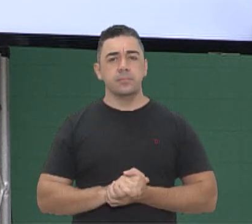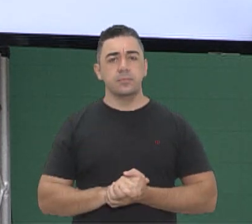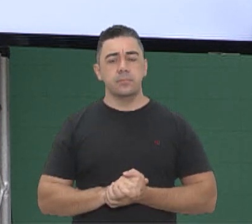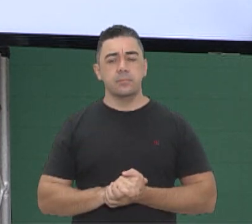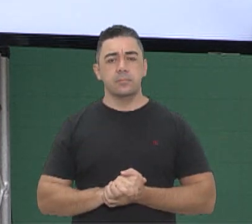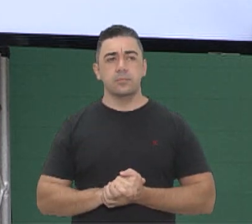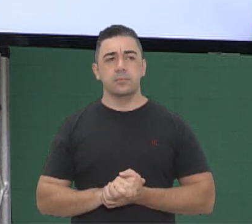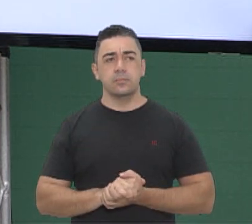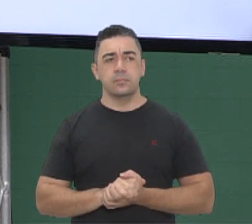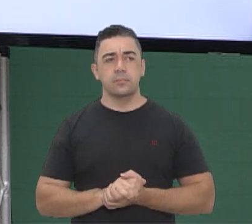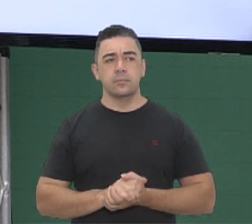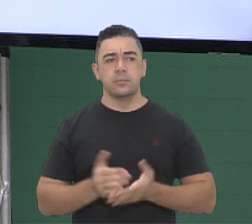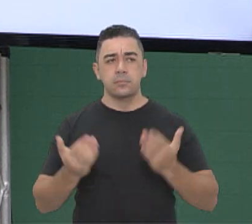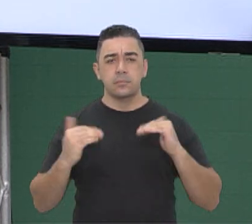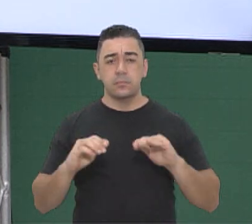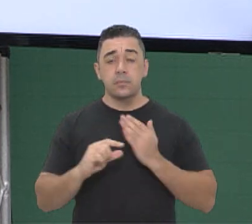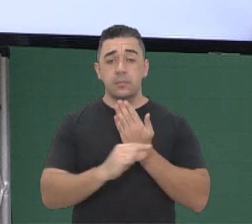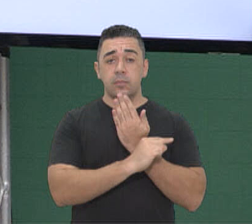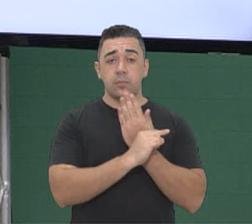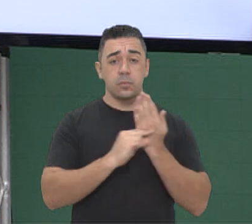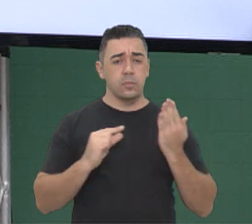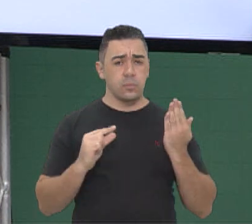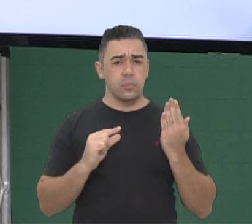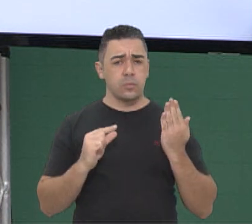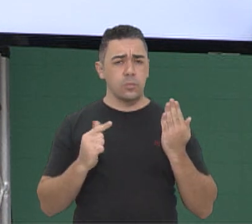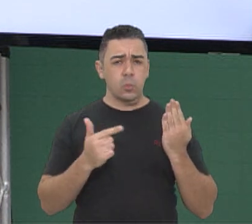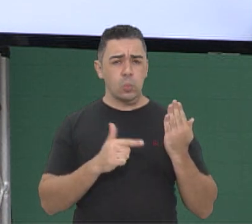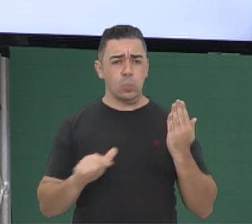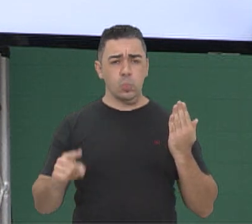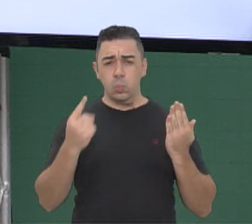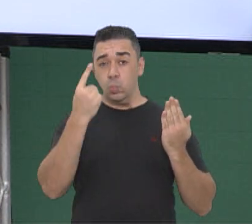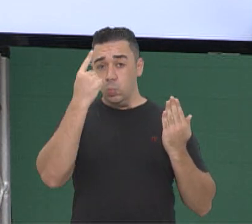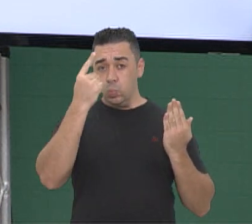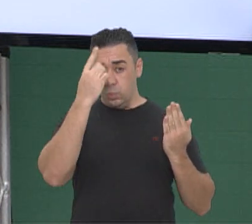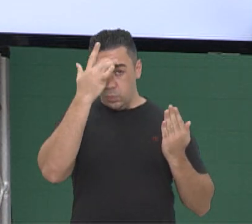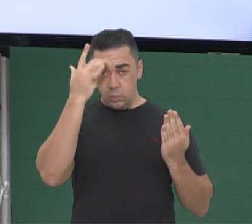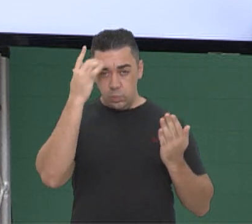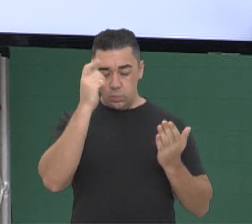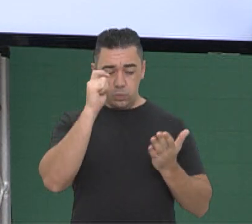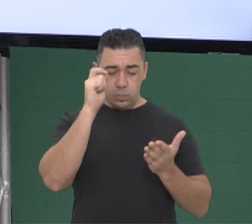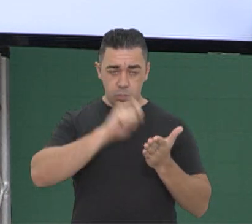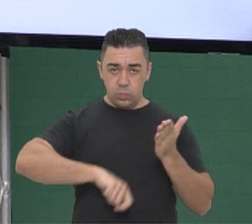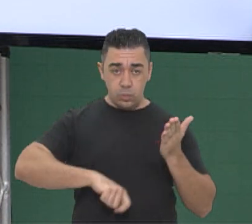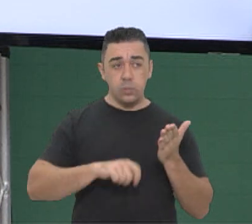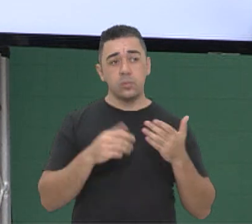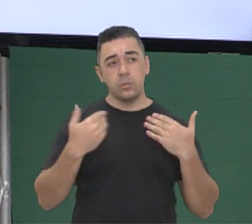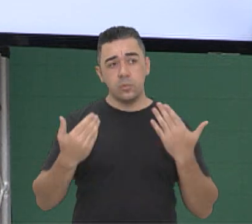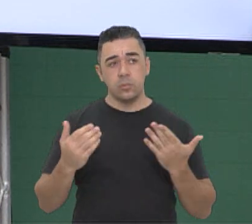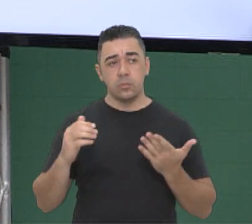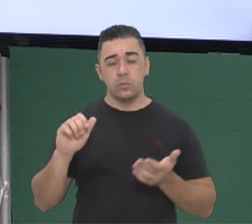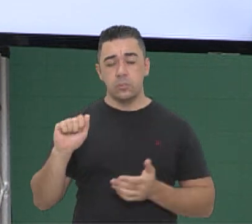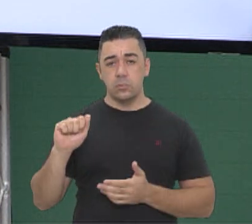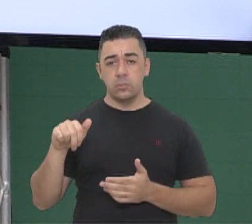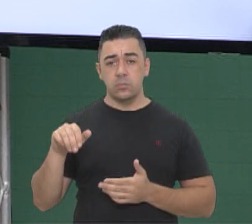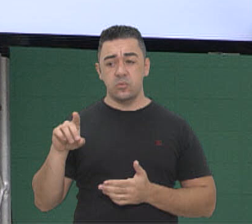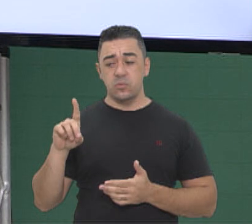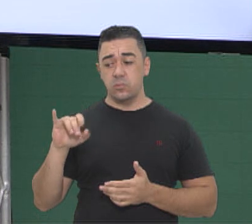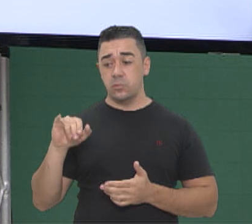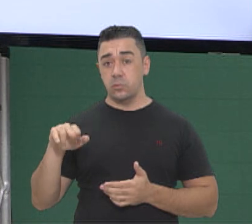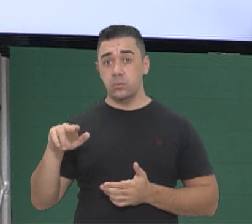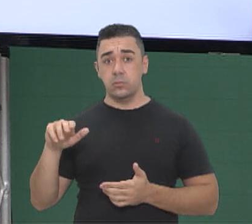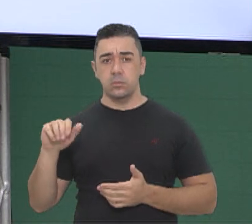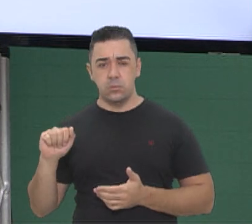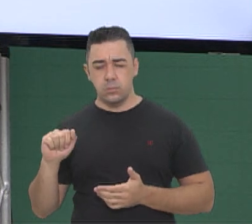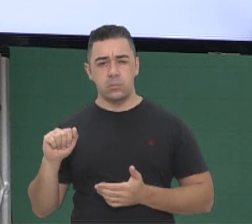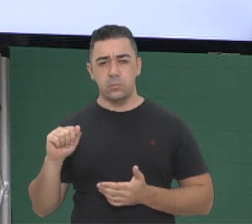site dela, o autor não tem um autor, um jornalista específico que assina. Então, podemos dizer que quem assina o próprio